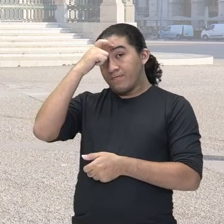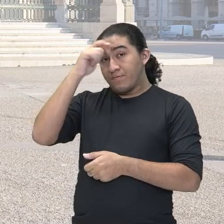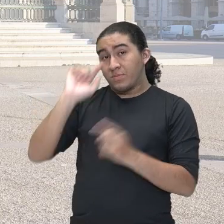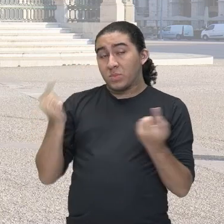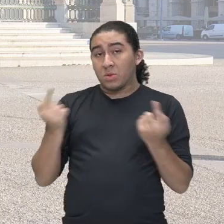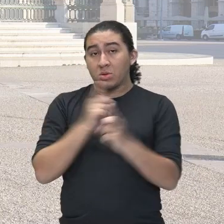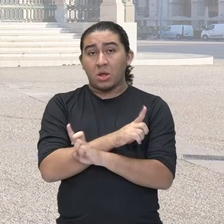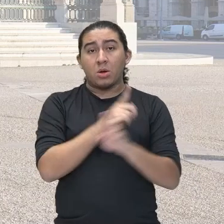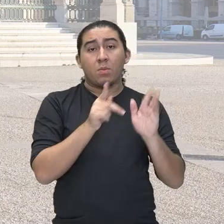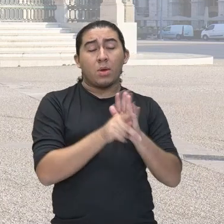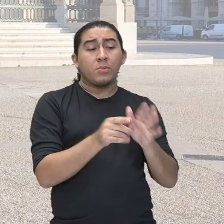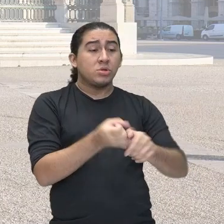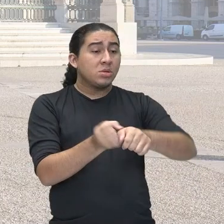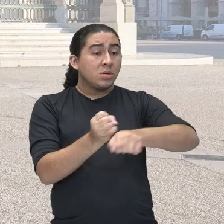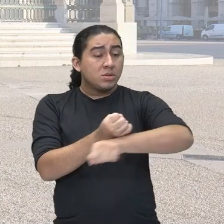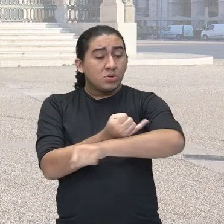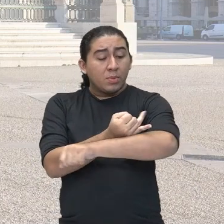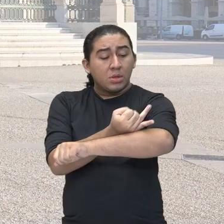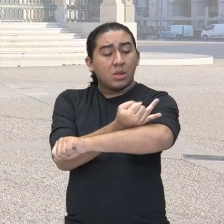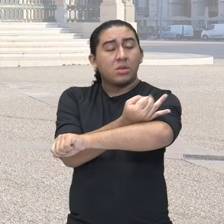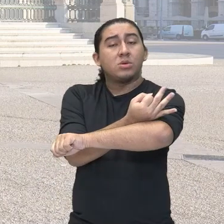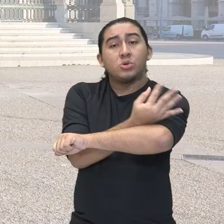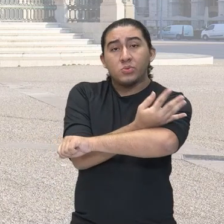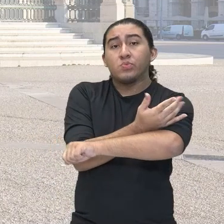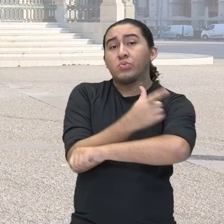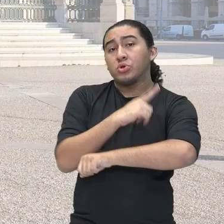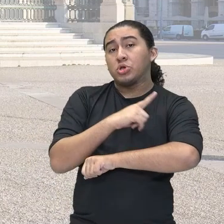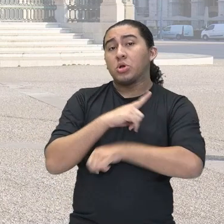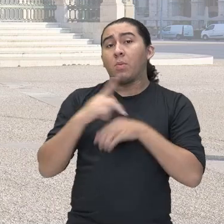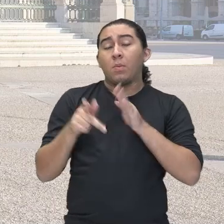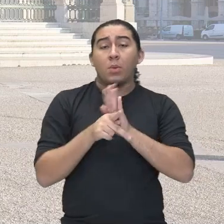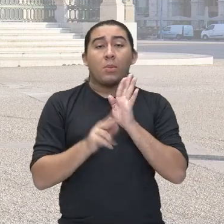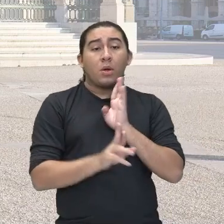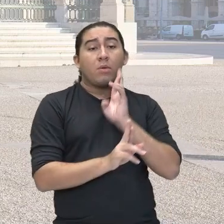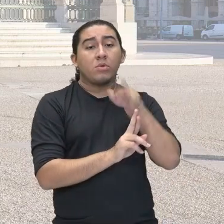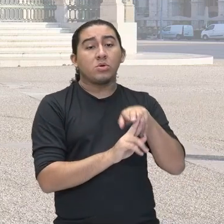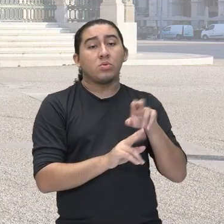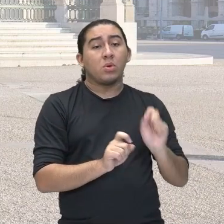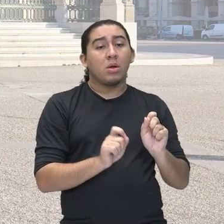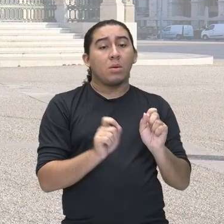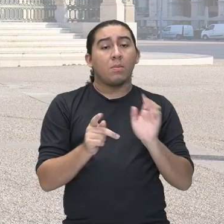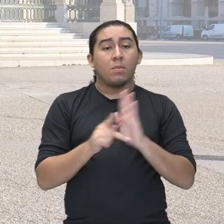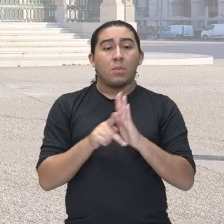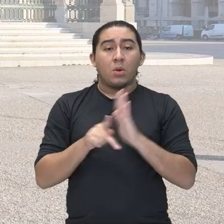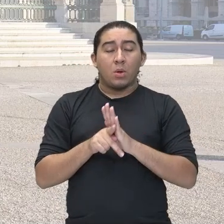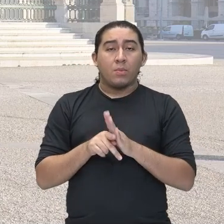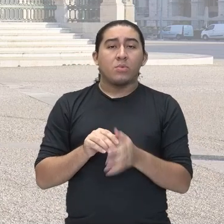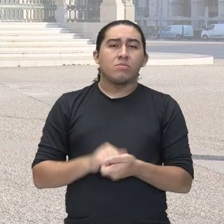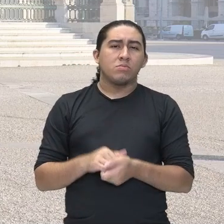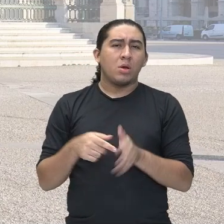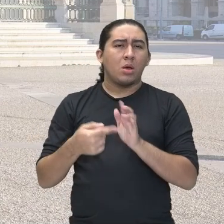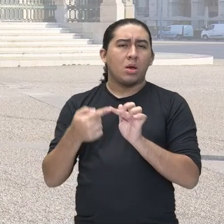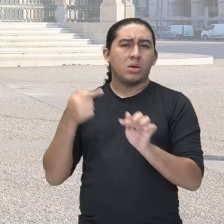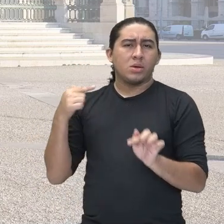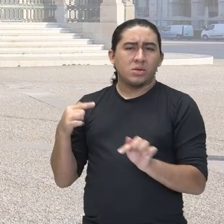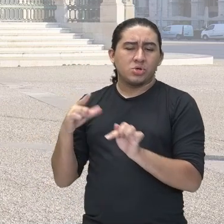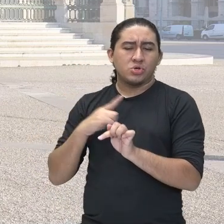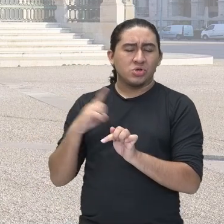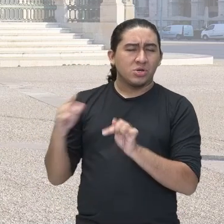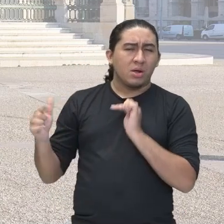àquele sentimentalismo, né, que existia em questão lá no humanismo, aquela